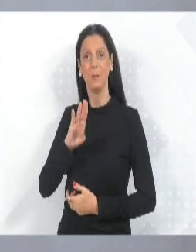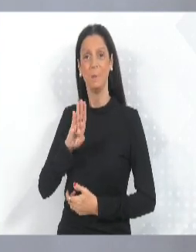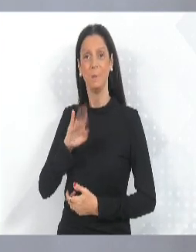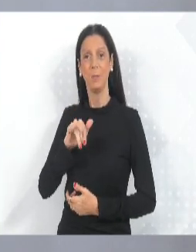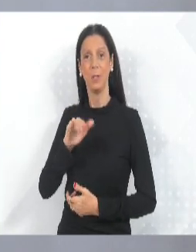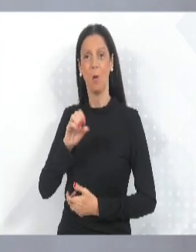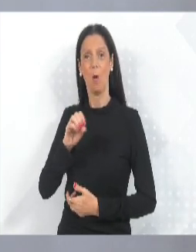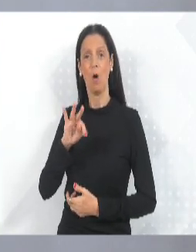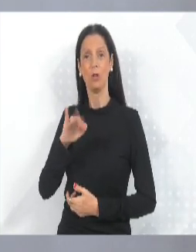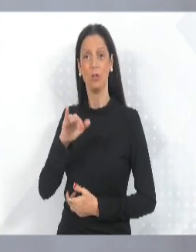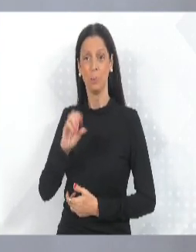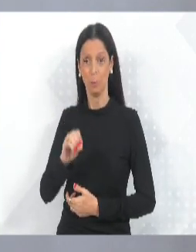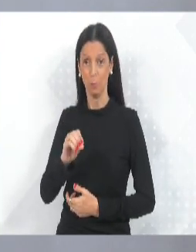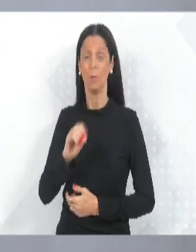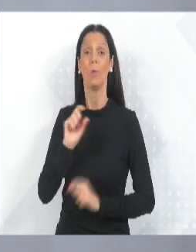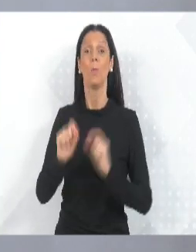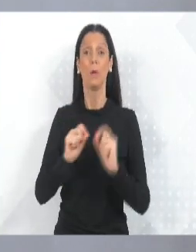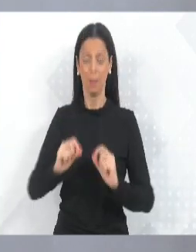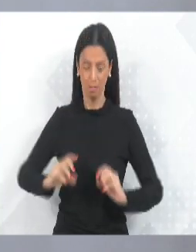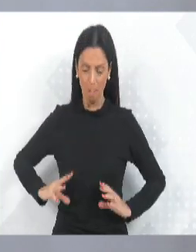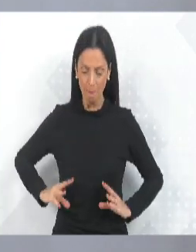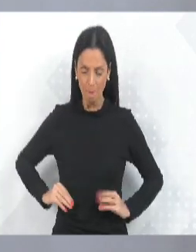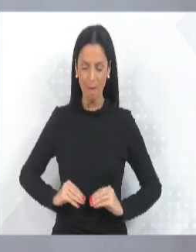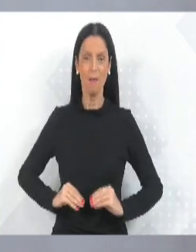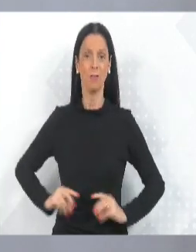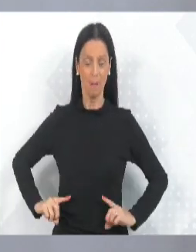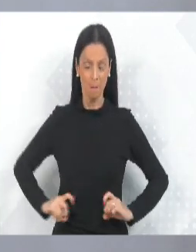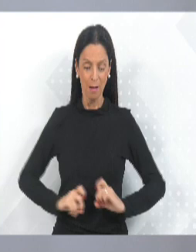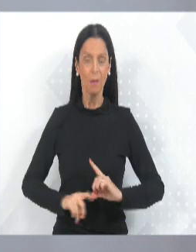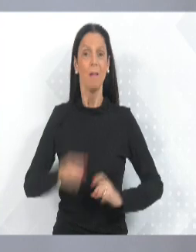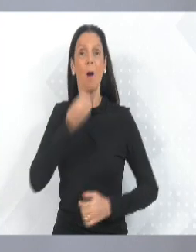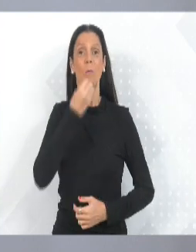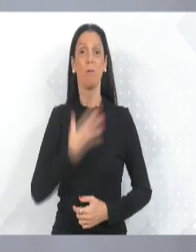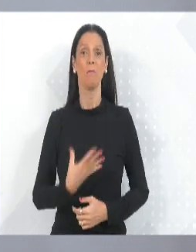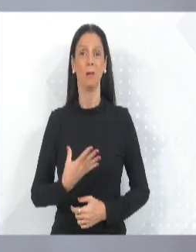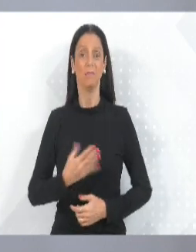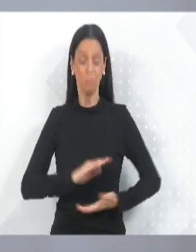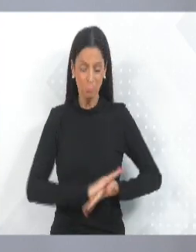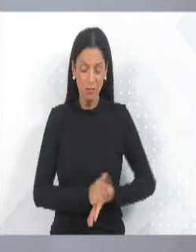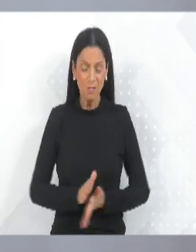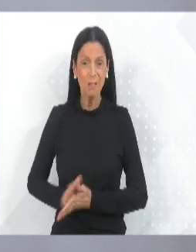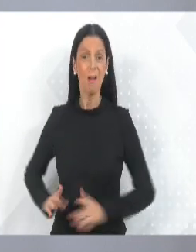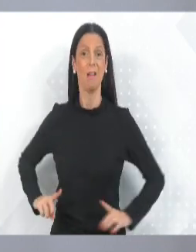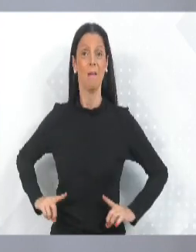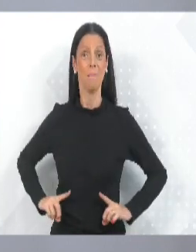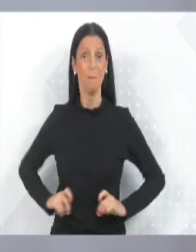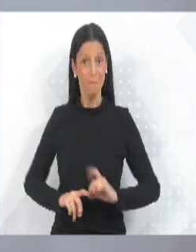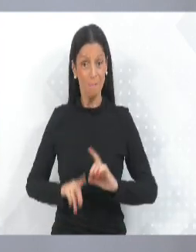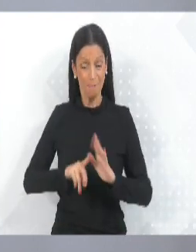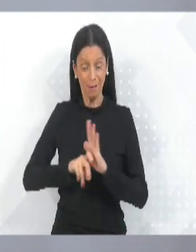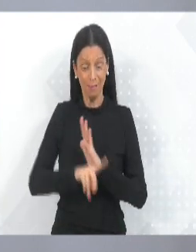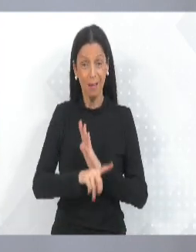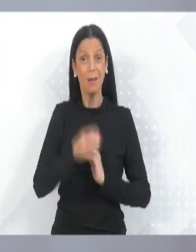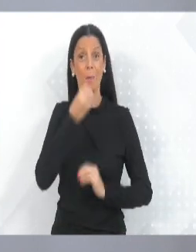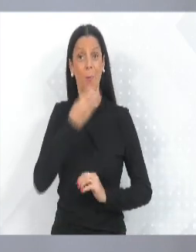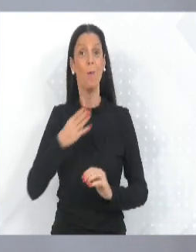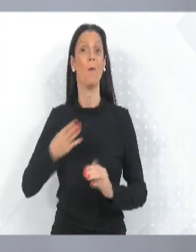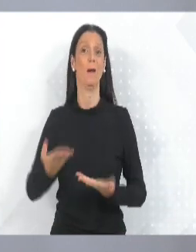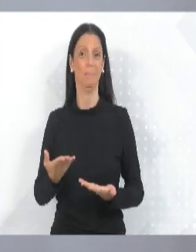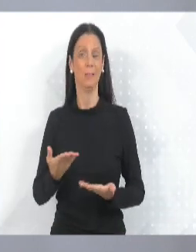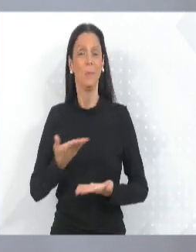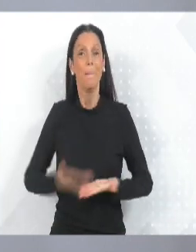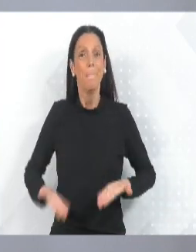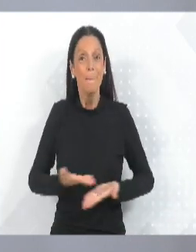microbiotas são aquelas bactérias normais ao seu meio você destrói as bactérias que formam o equilíbrio você